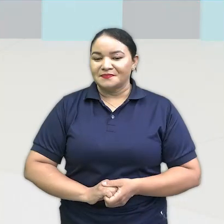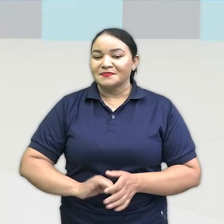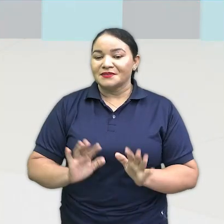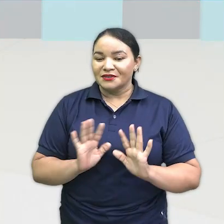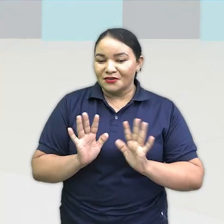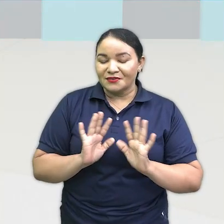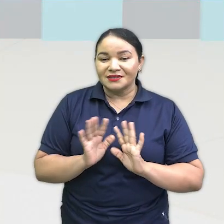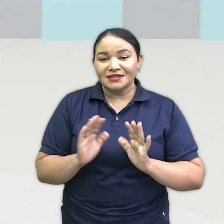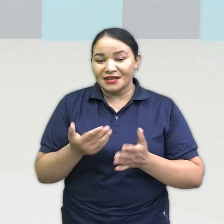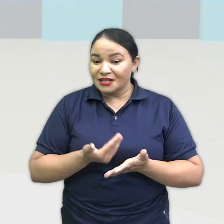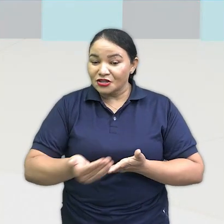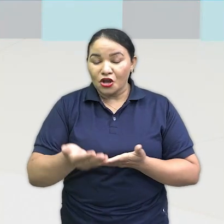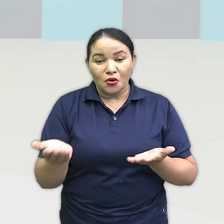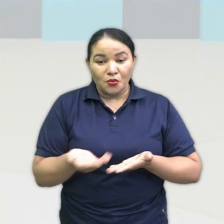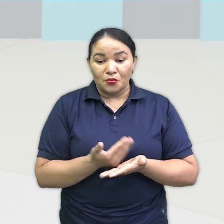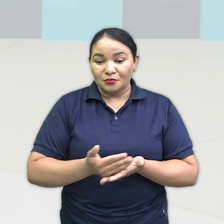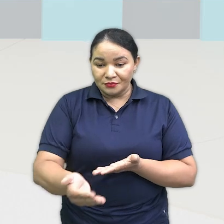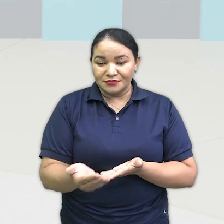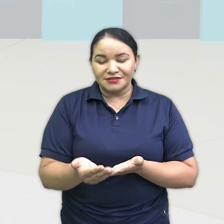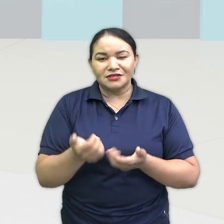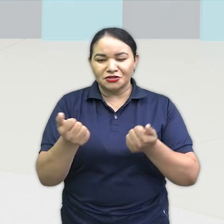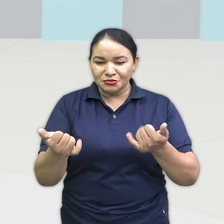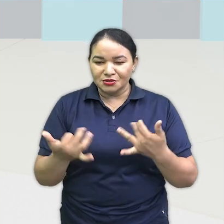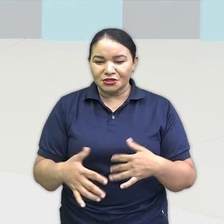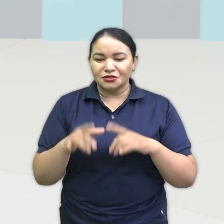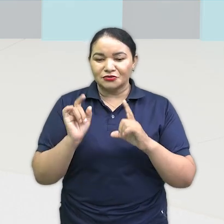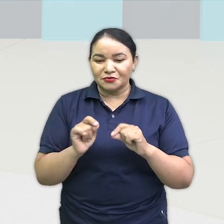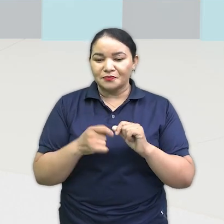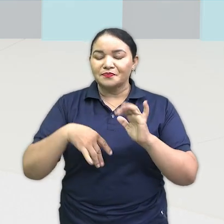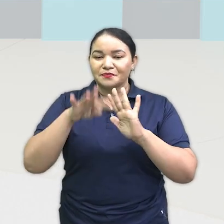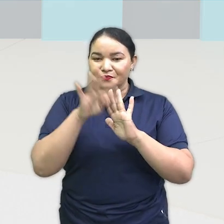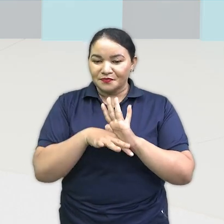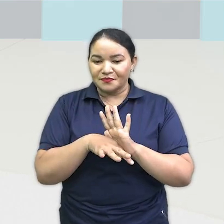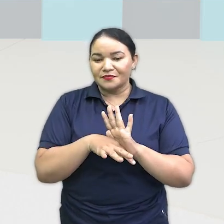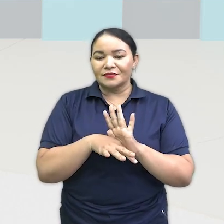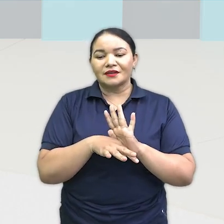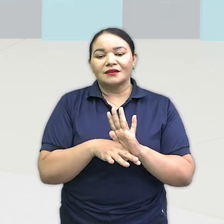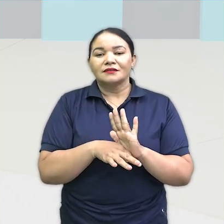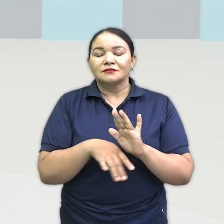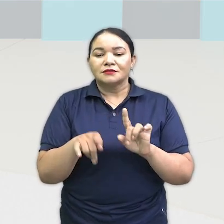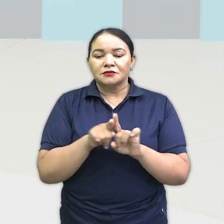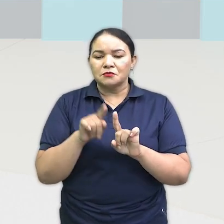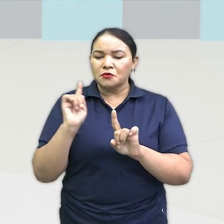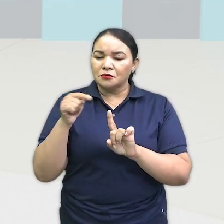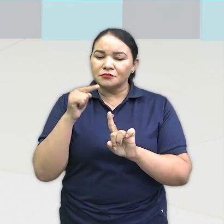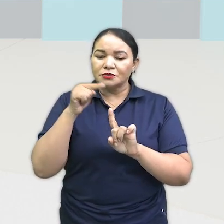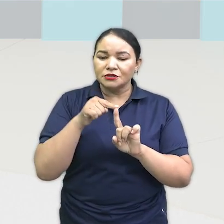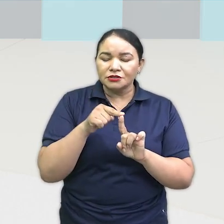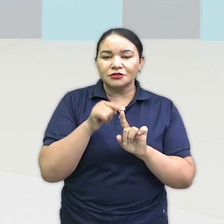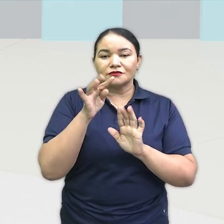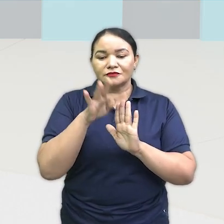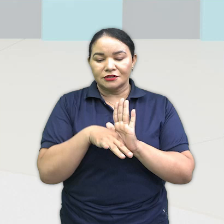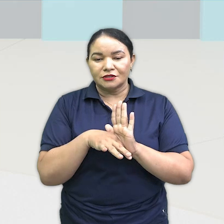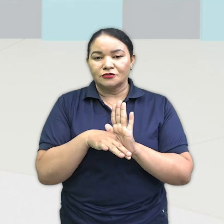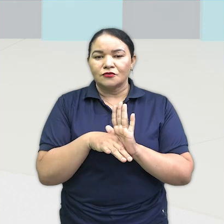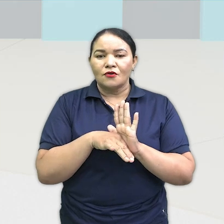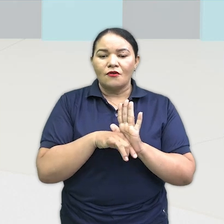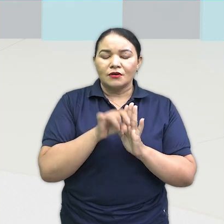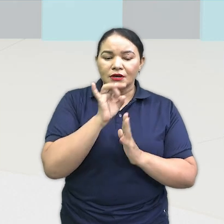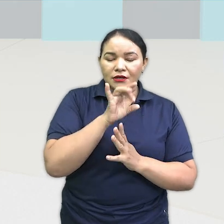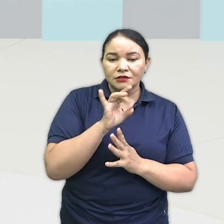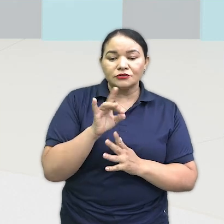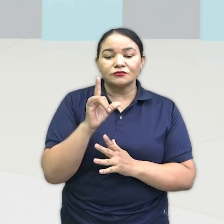Vamos começar nossa aula falando sobre o texto, sobre o objetivo do texto. Cada texto escrito, ele